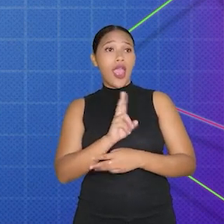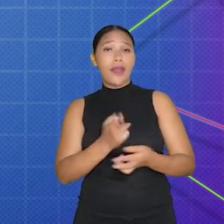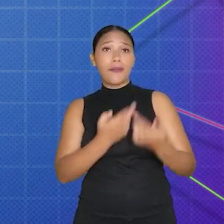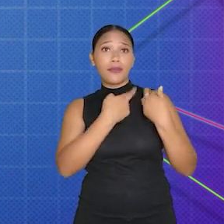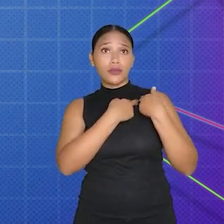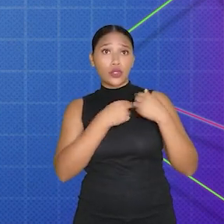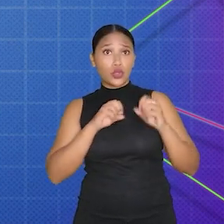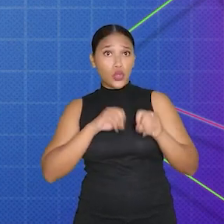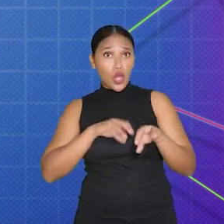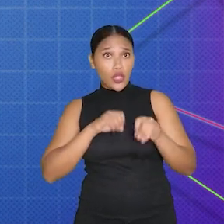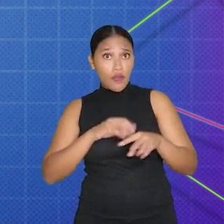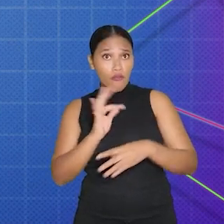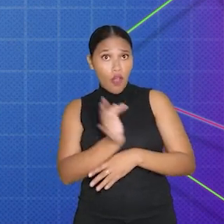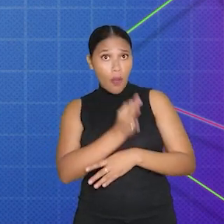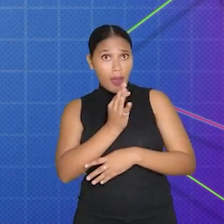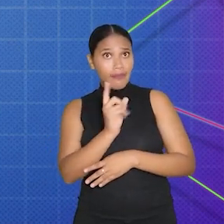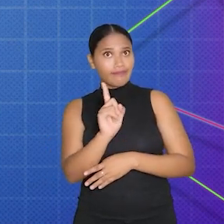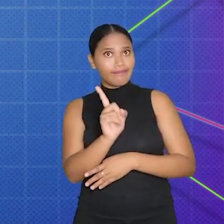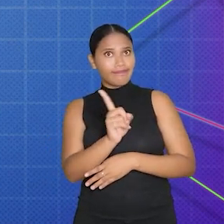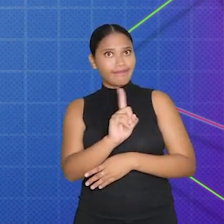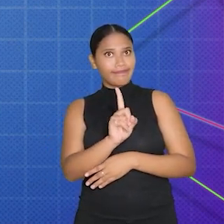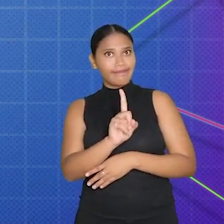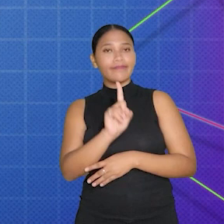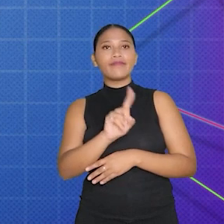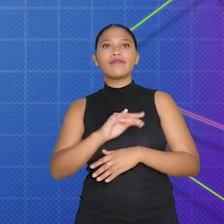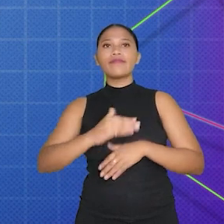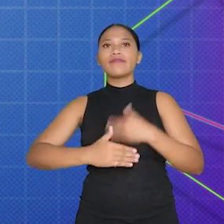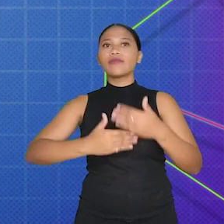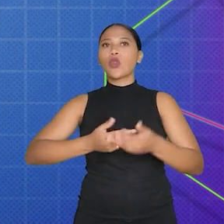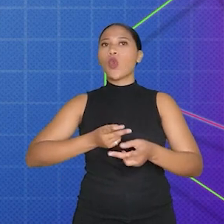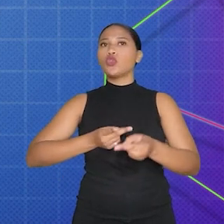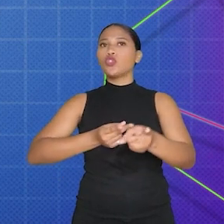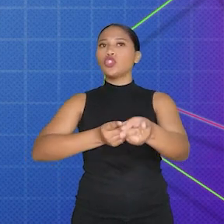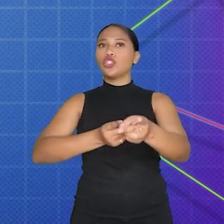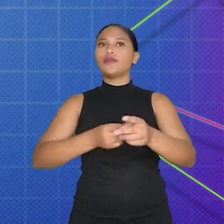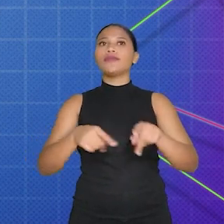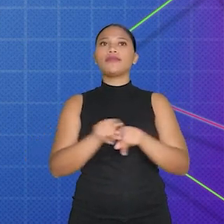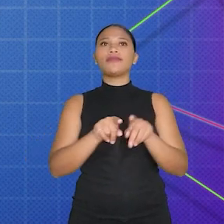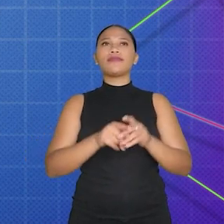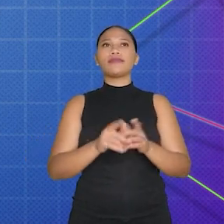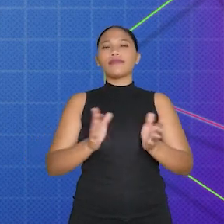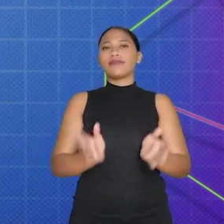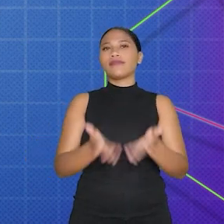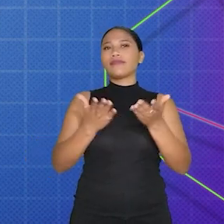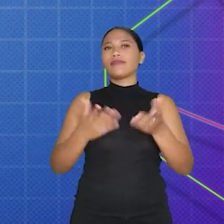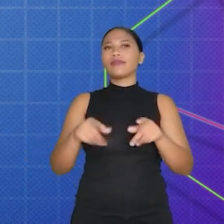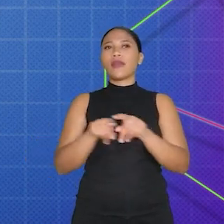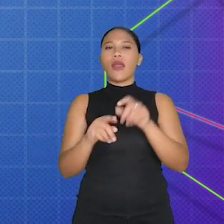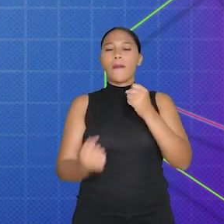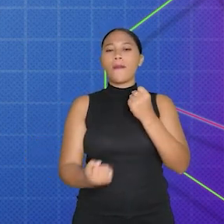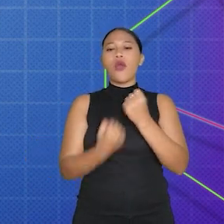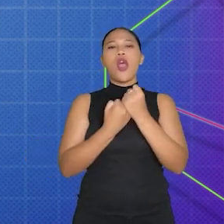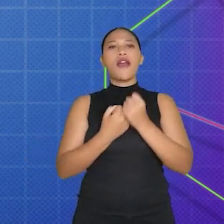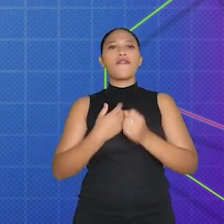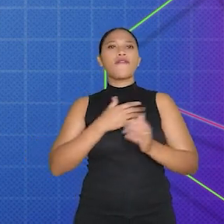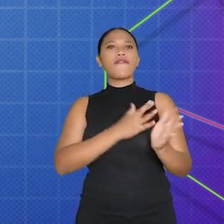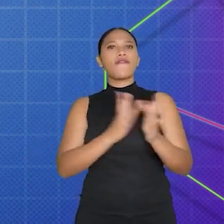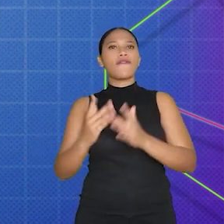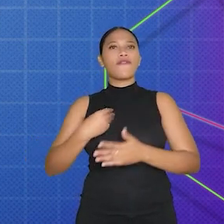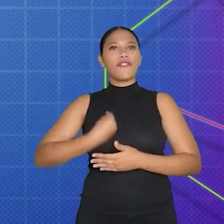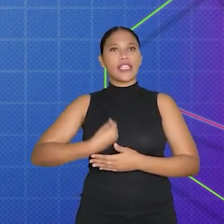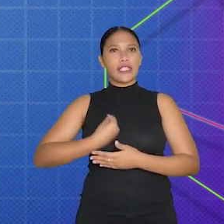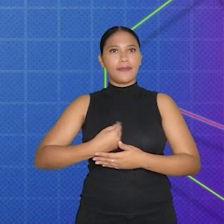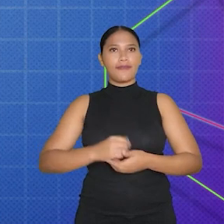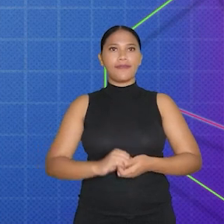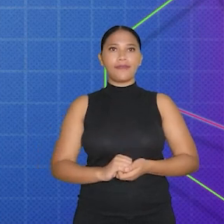ser vista apenas como uma responsabilidade da educação formal, mas sim como um processo contínuo que deve ser incentivado e apoiado ao